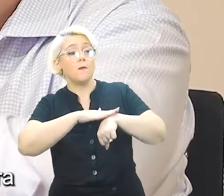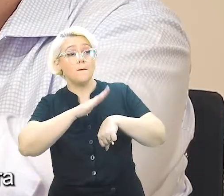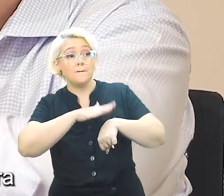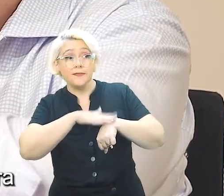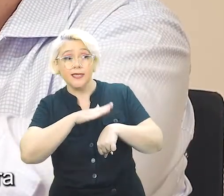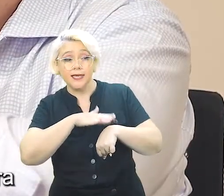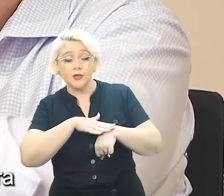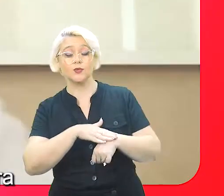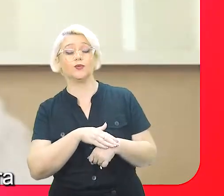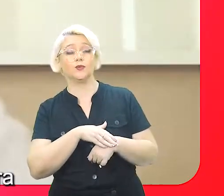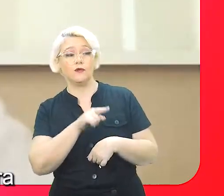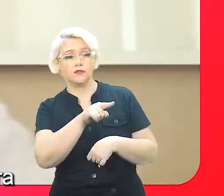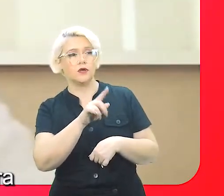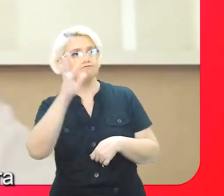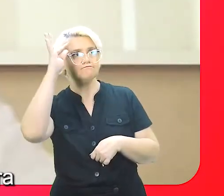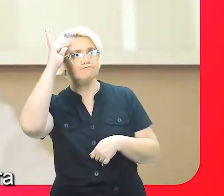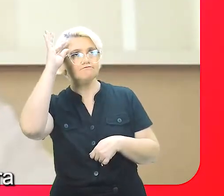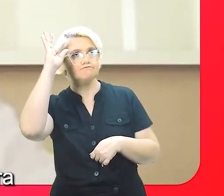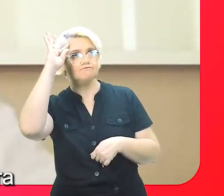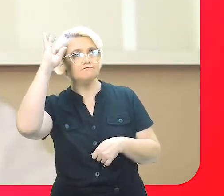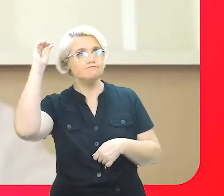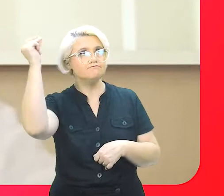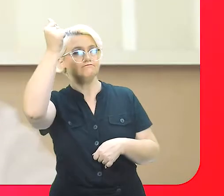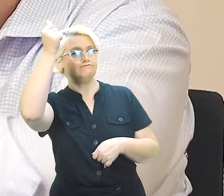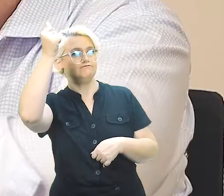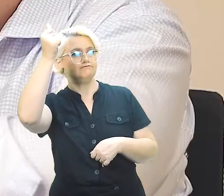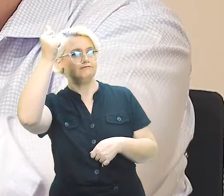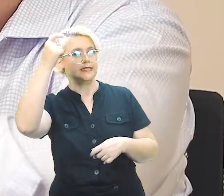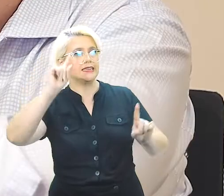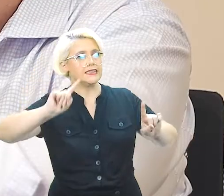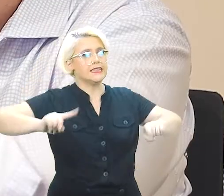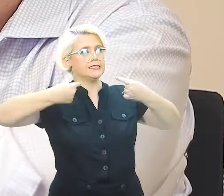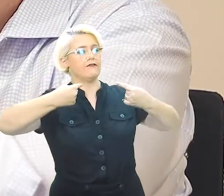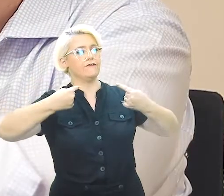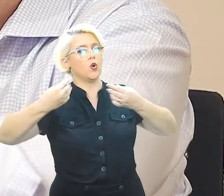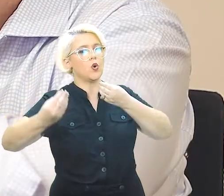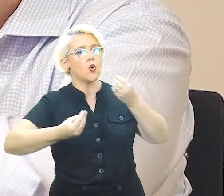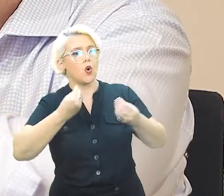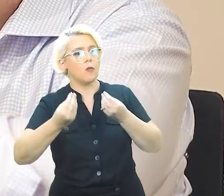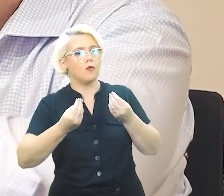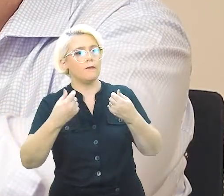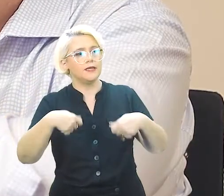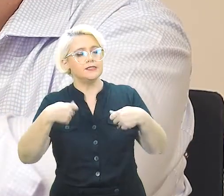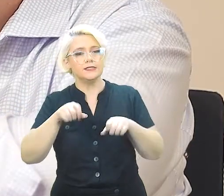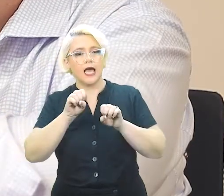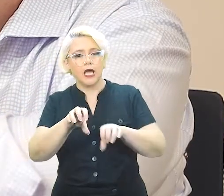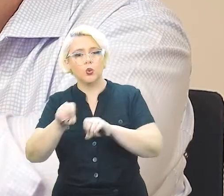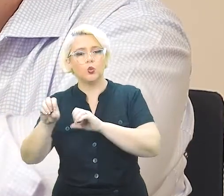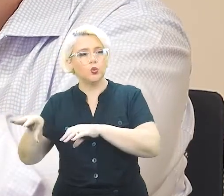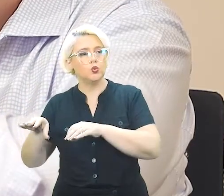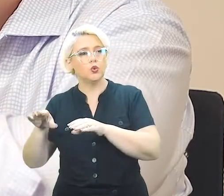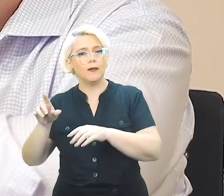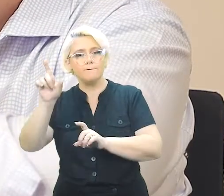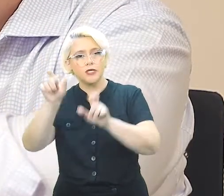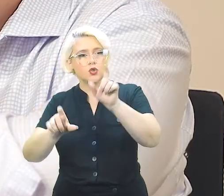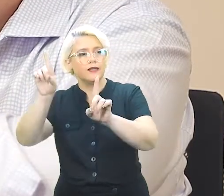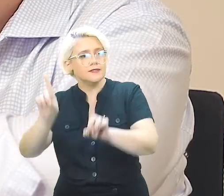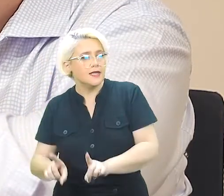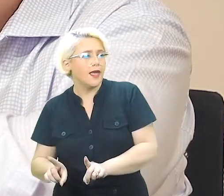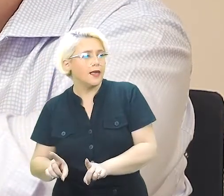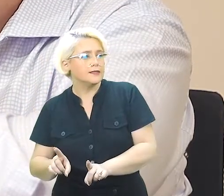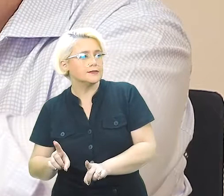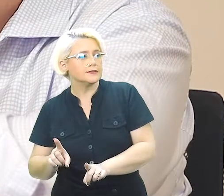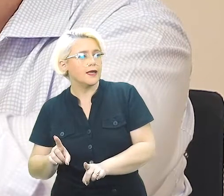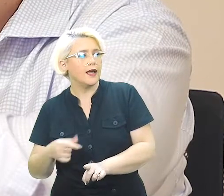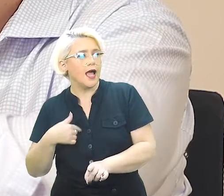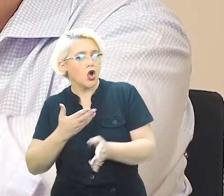momento é que a senhora se depara com o desafio educacional das pessoas com deficiência e a senhora começa